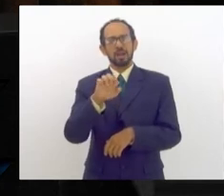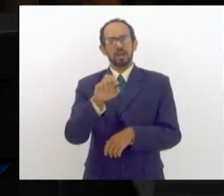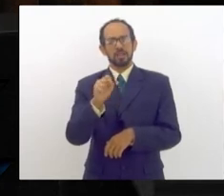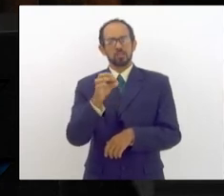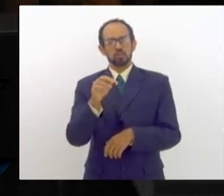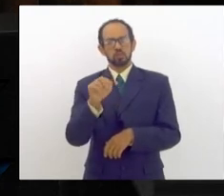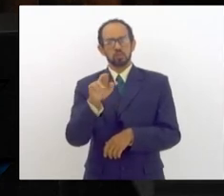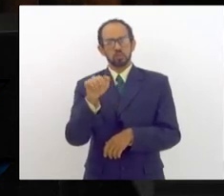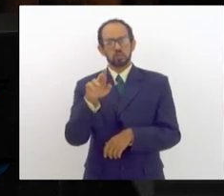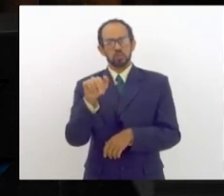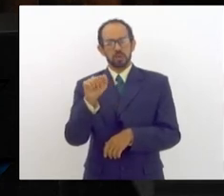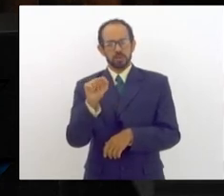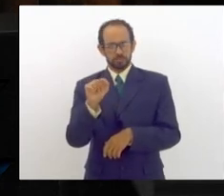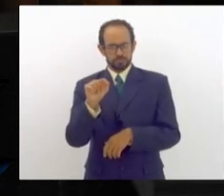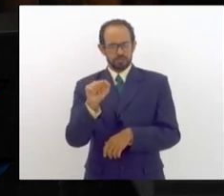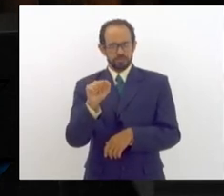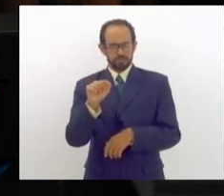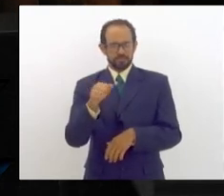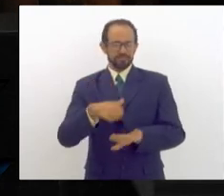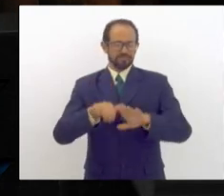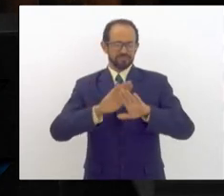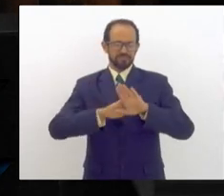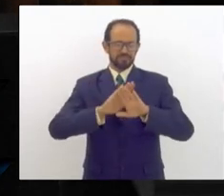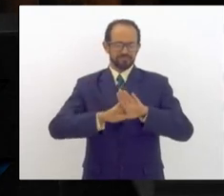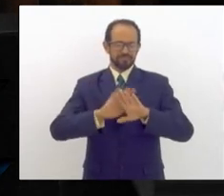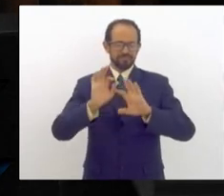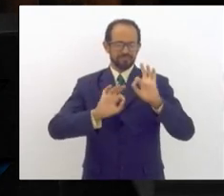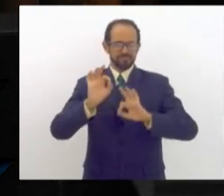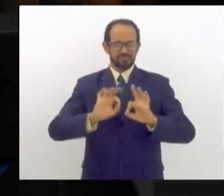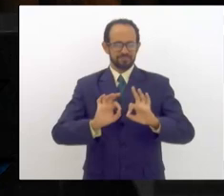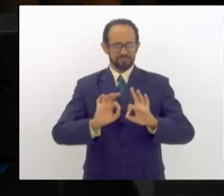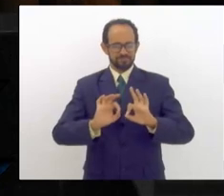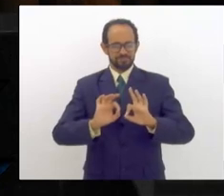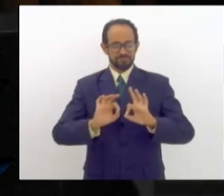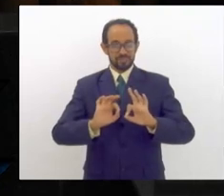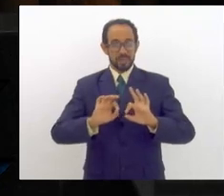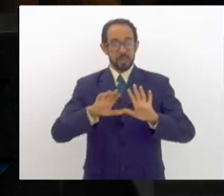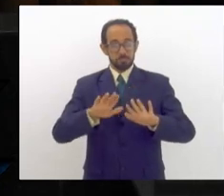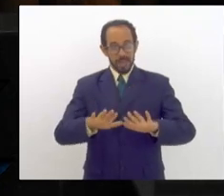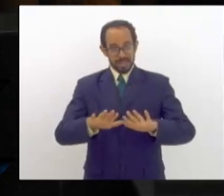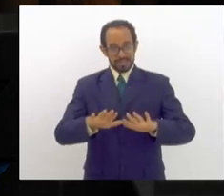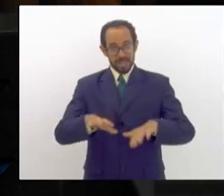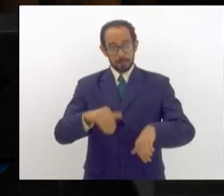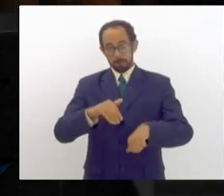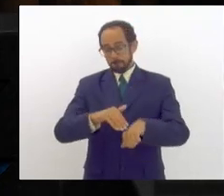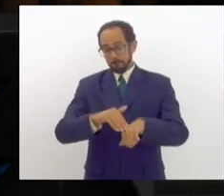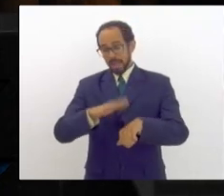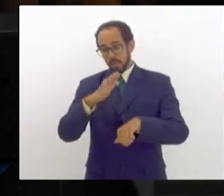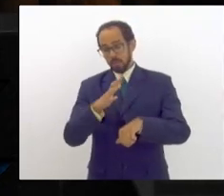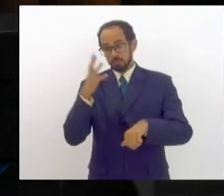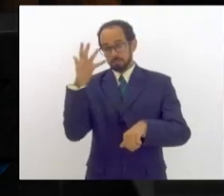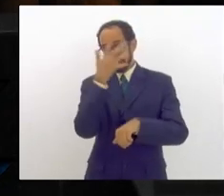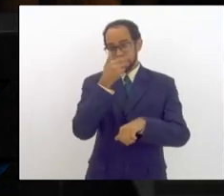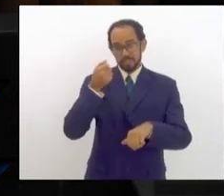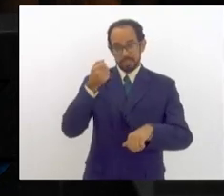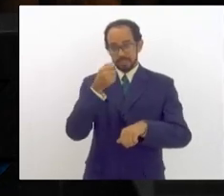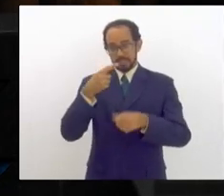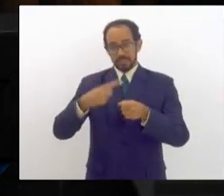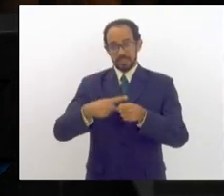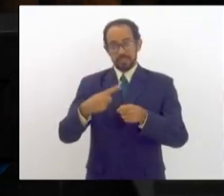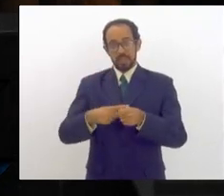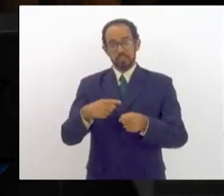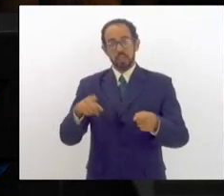mas eu queria só realçar mesmo que a maior beleza da nossa cidade é a nossa própria